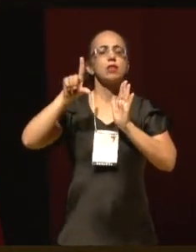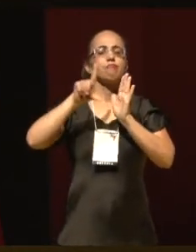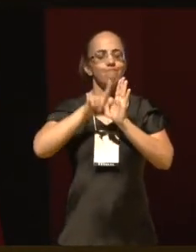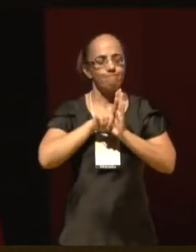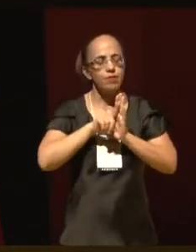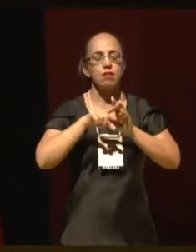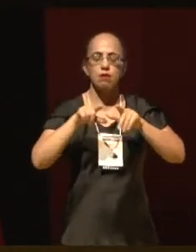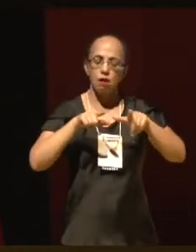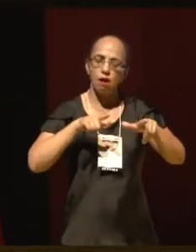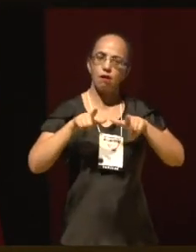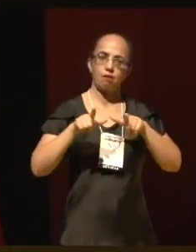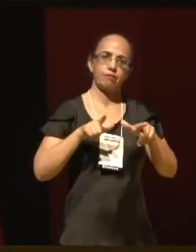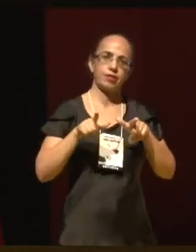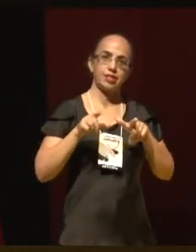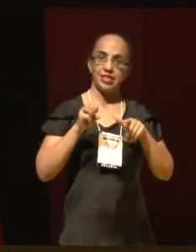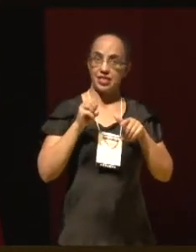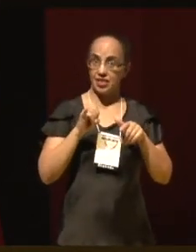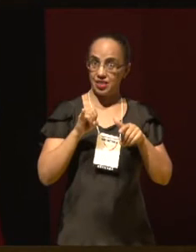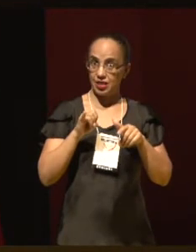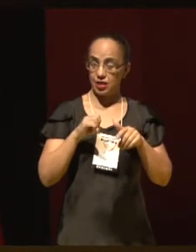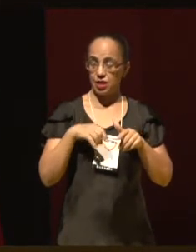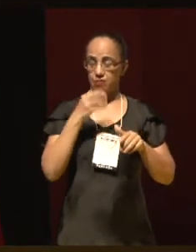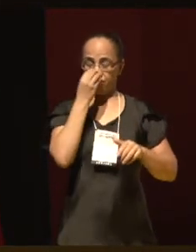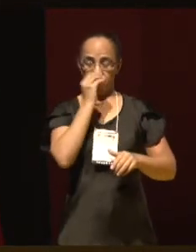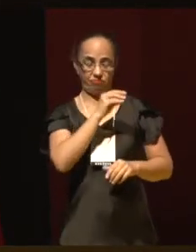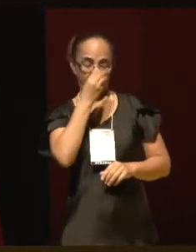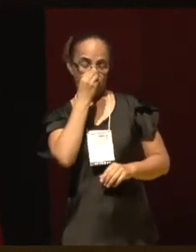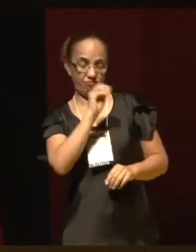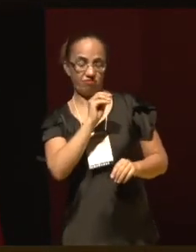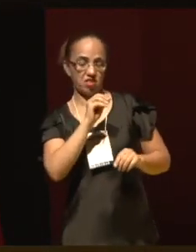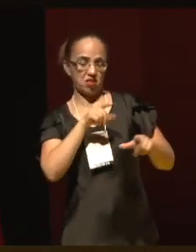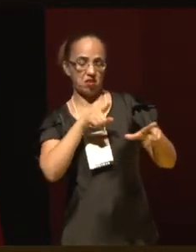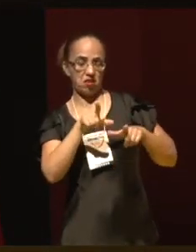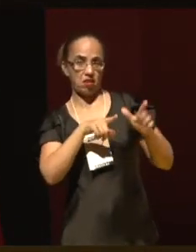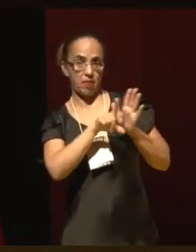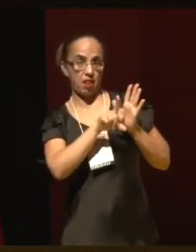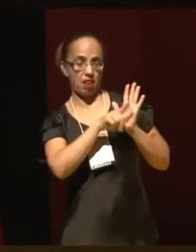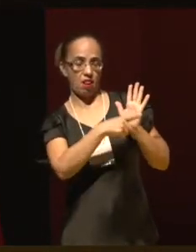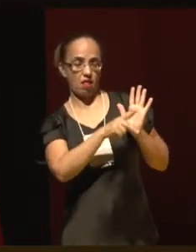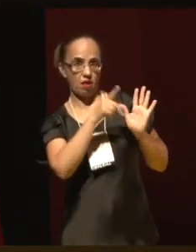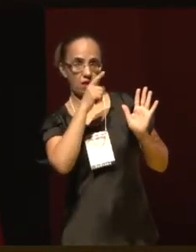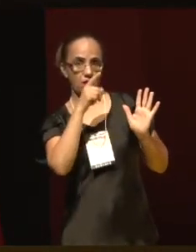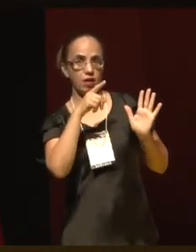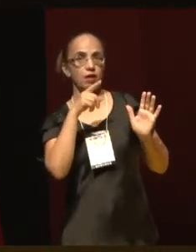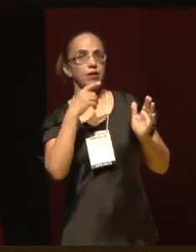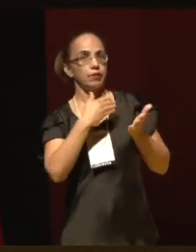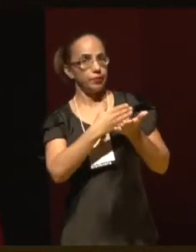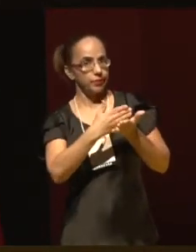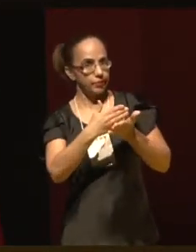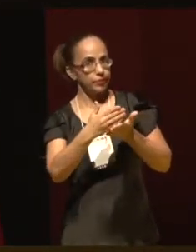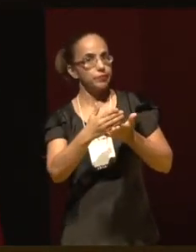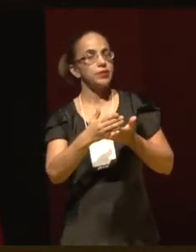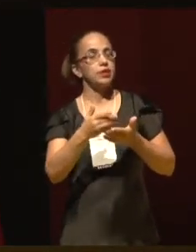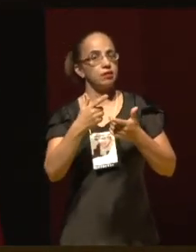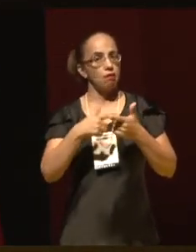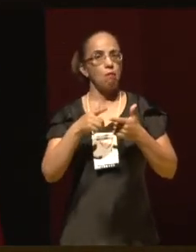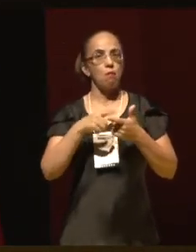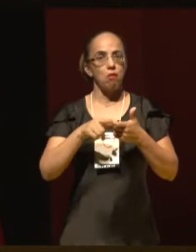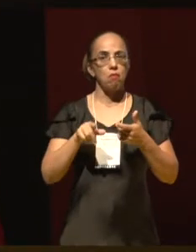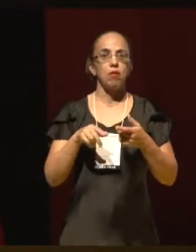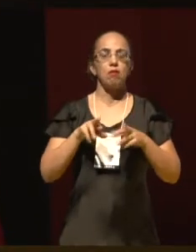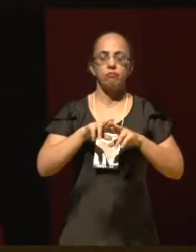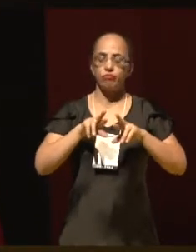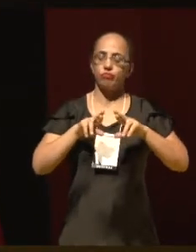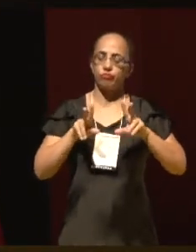gerar um transtorno de tipo psicótico. E podemos ver na próxima existência,